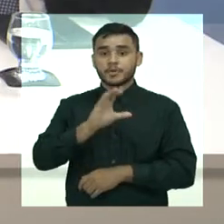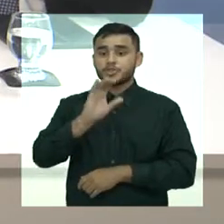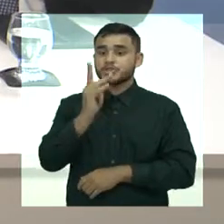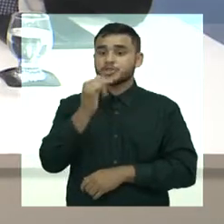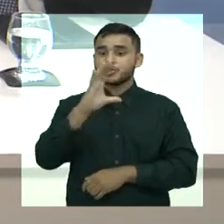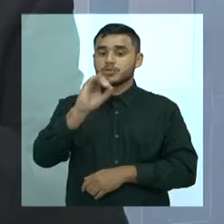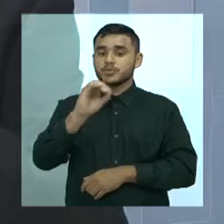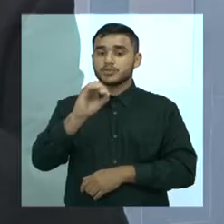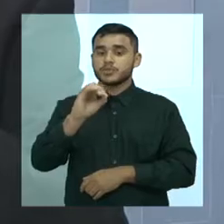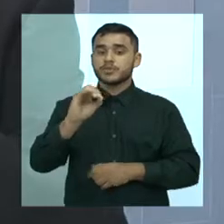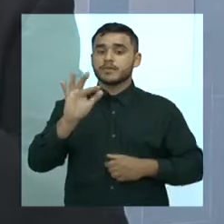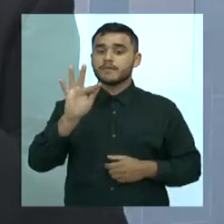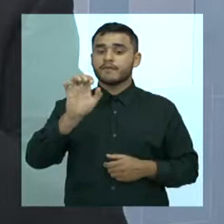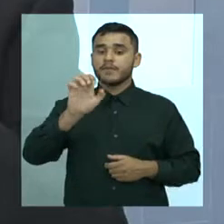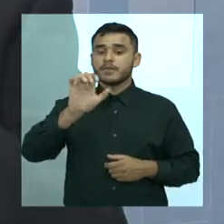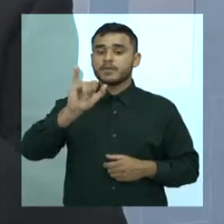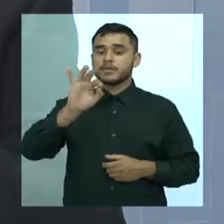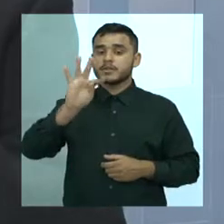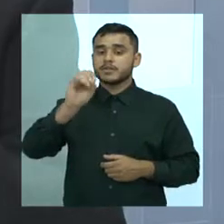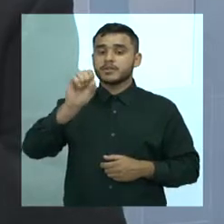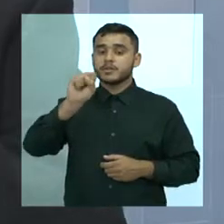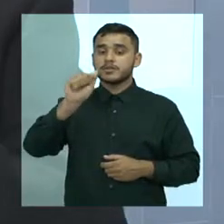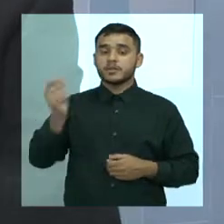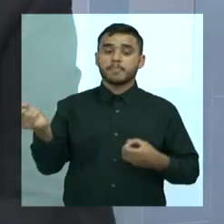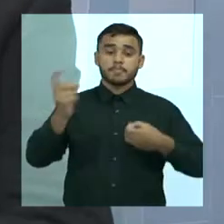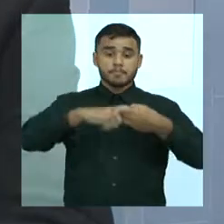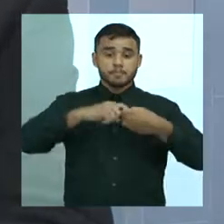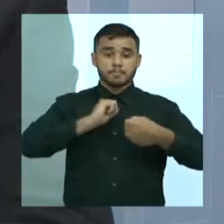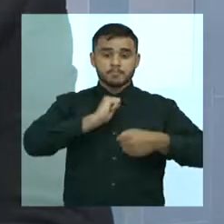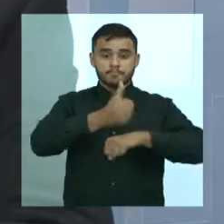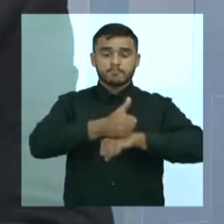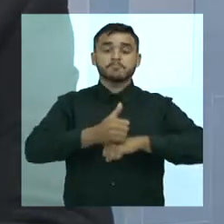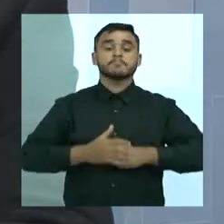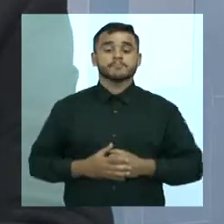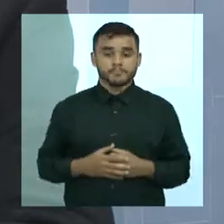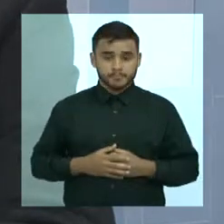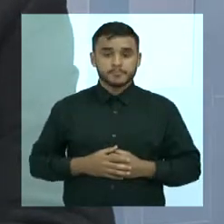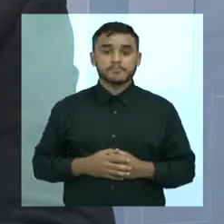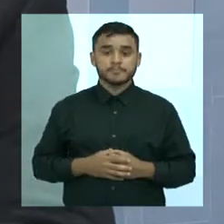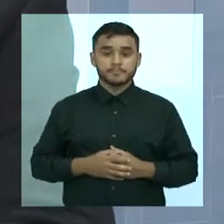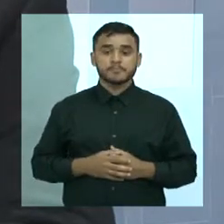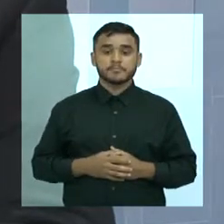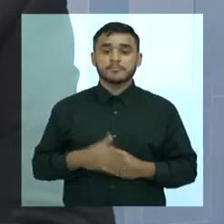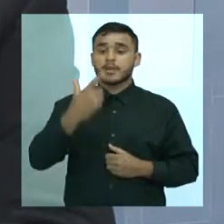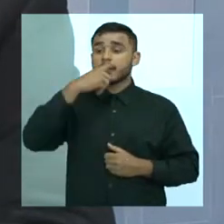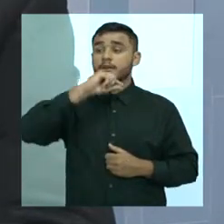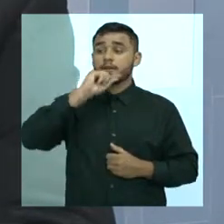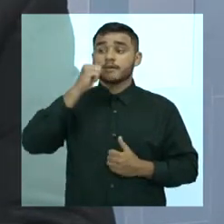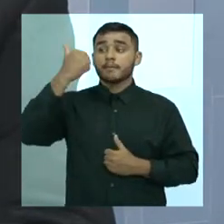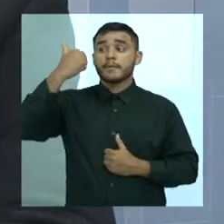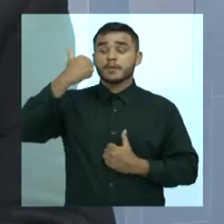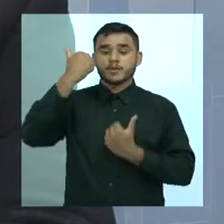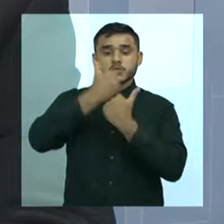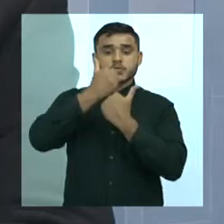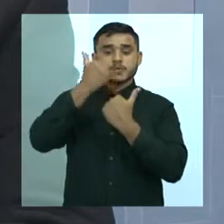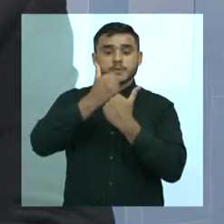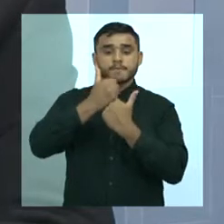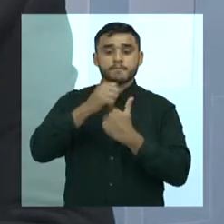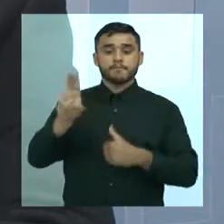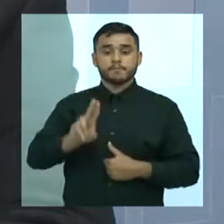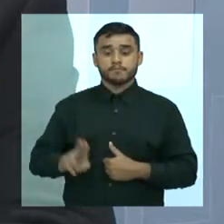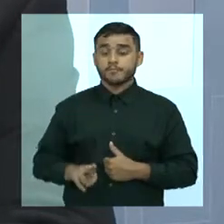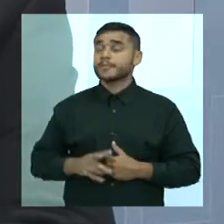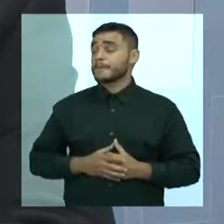Telespectador, Chiquinho Feitosa não é nada mais, nada menos do que o primeiro suplente de Tasso Gereissati. Existe